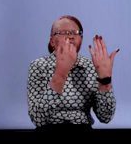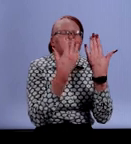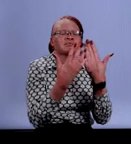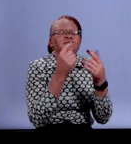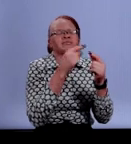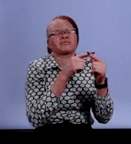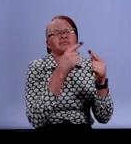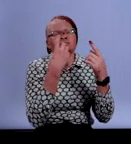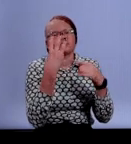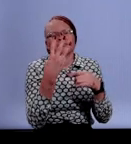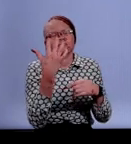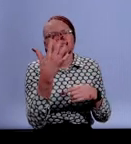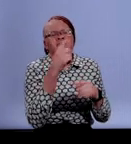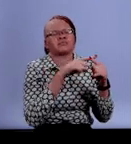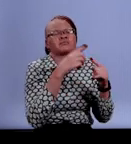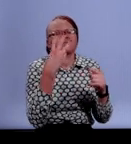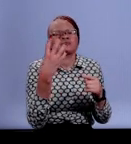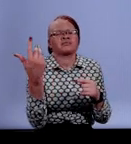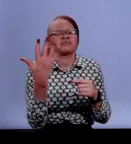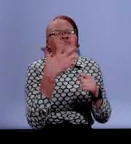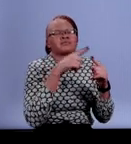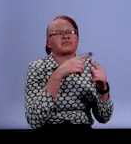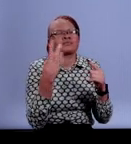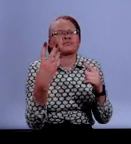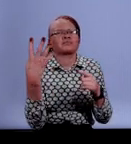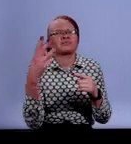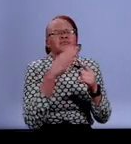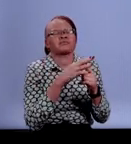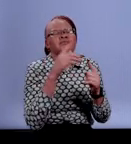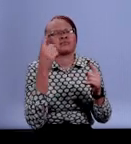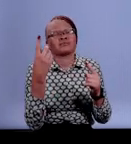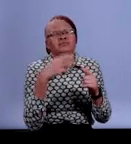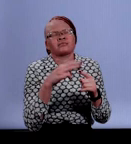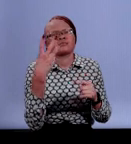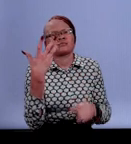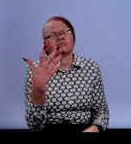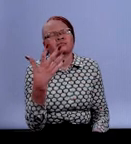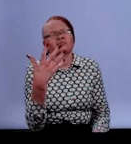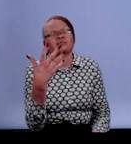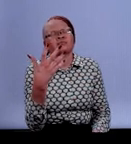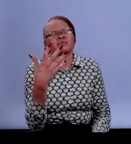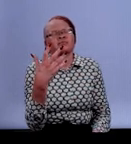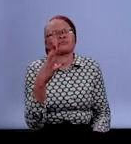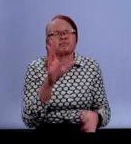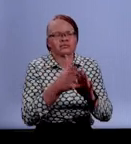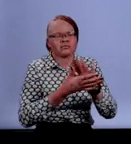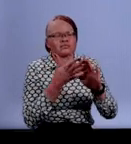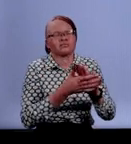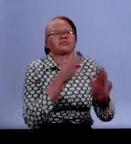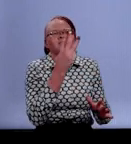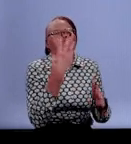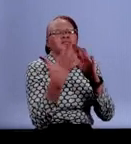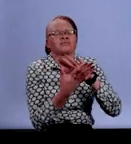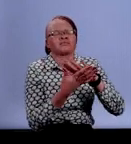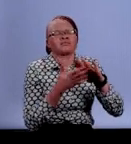35 X 35 X 35 X 35 X 35 X 35 X 35 a